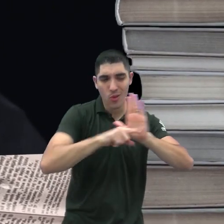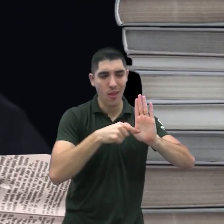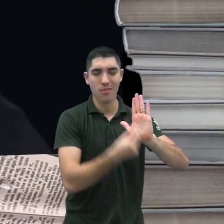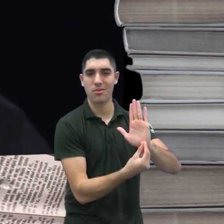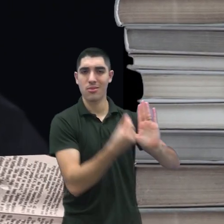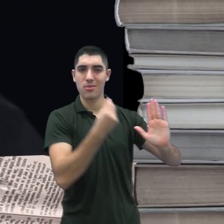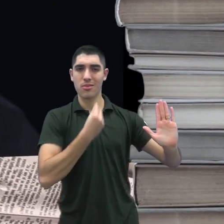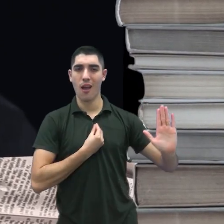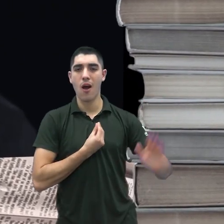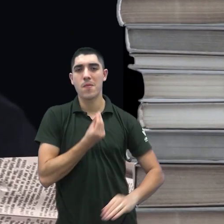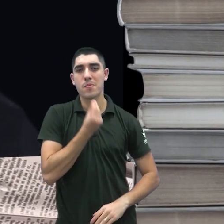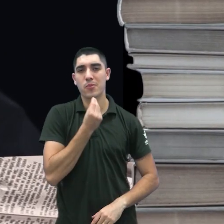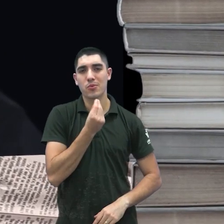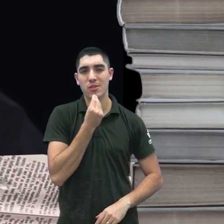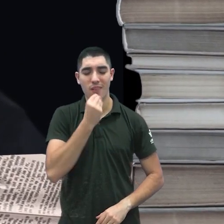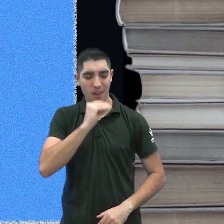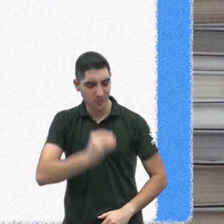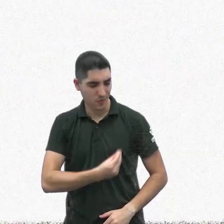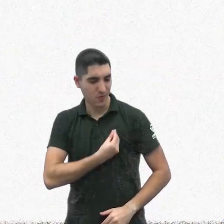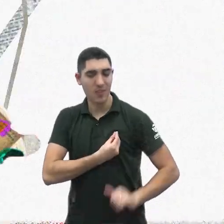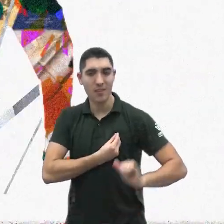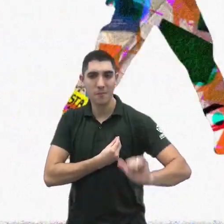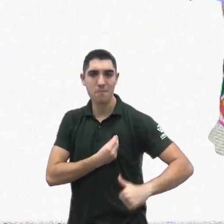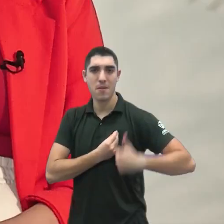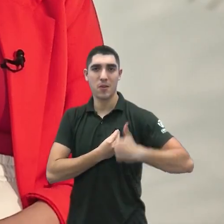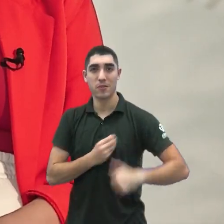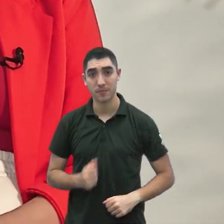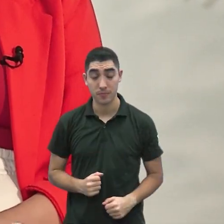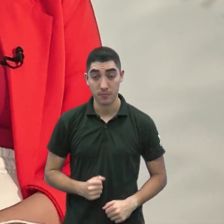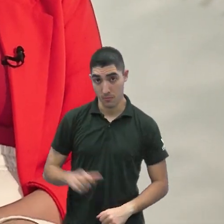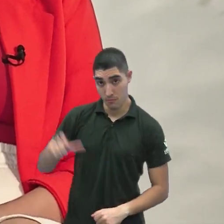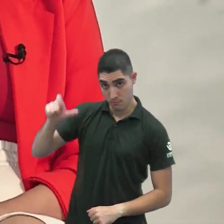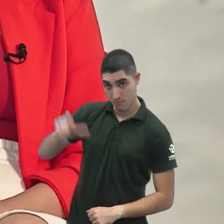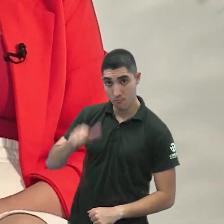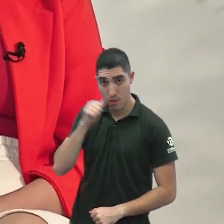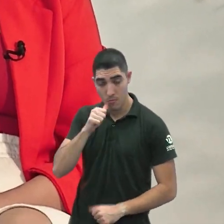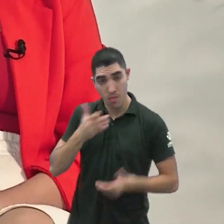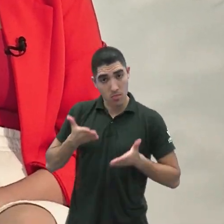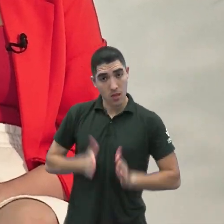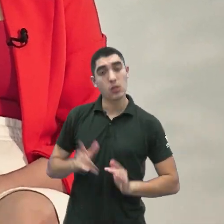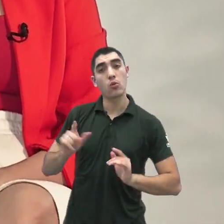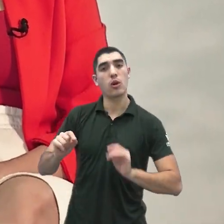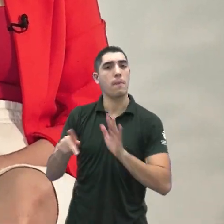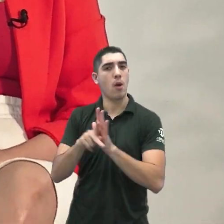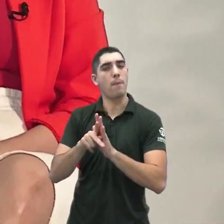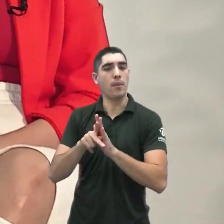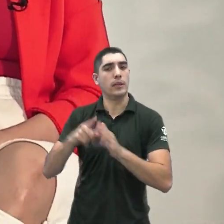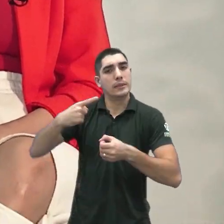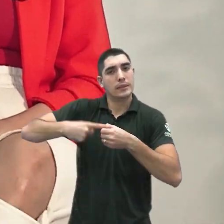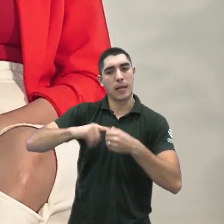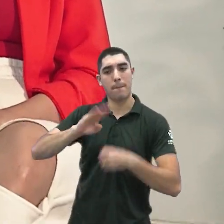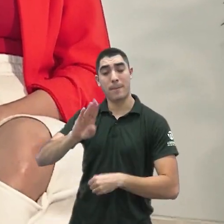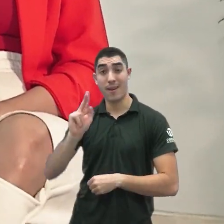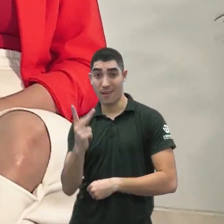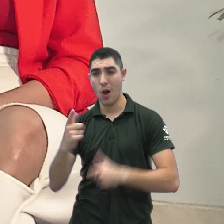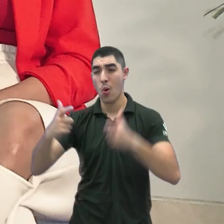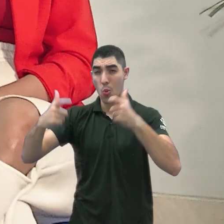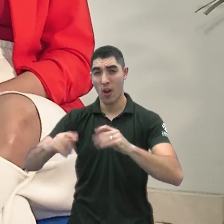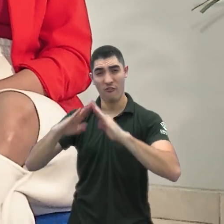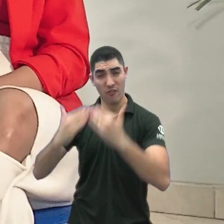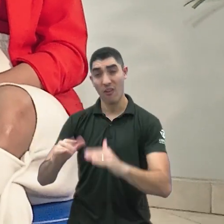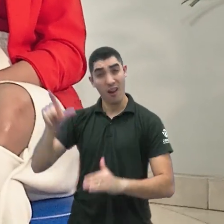você tem de se agarrar à vida, né? Conceição Evaristo cresceu numa favela de Belo Horizonte. Foi